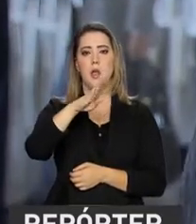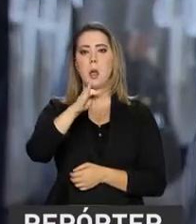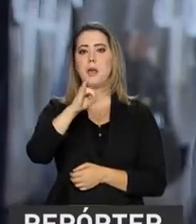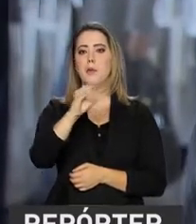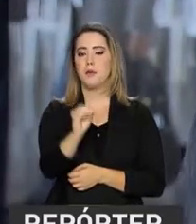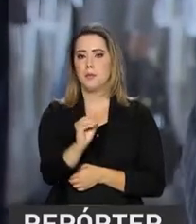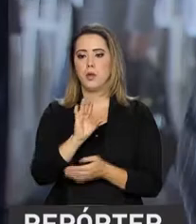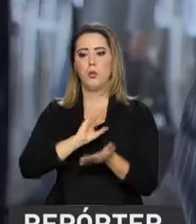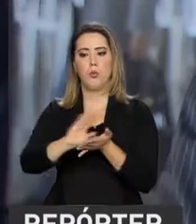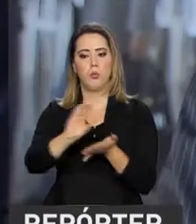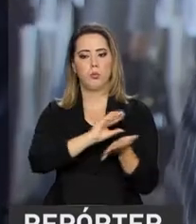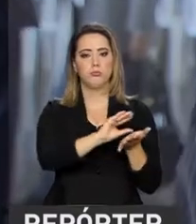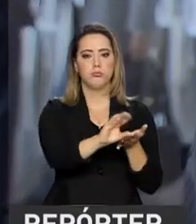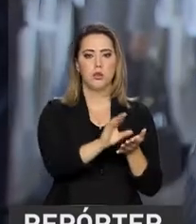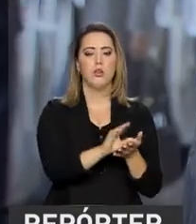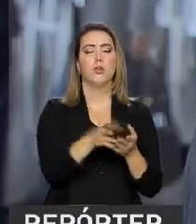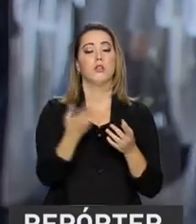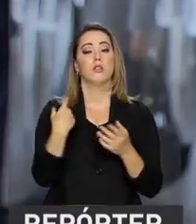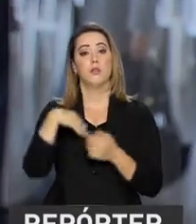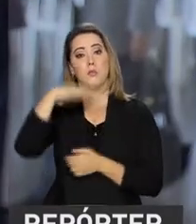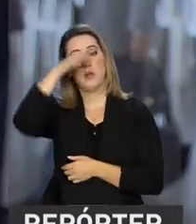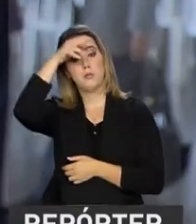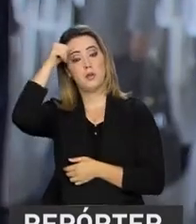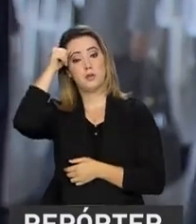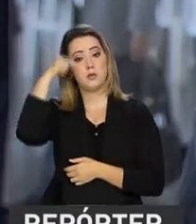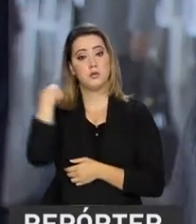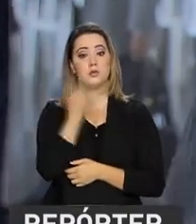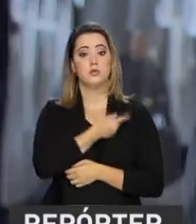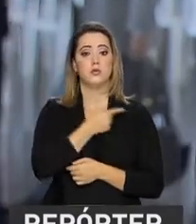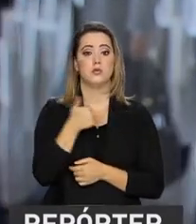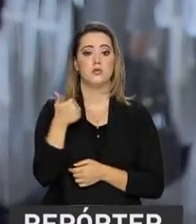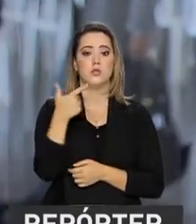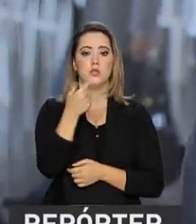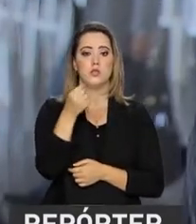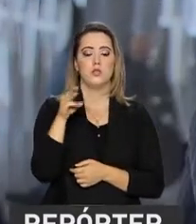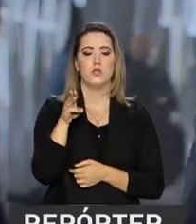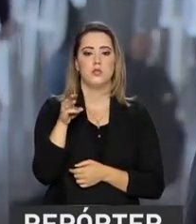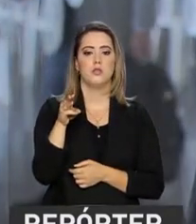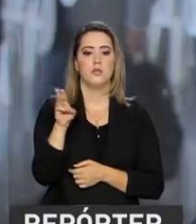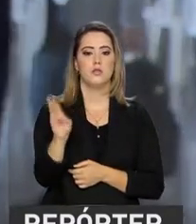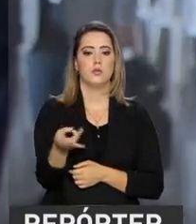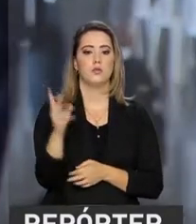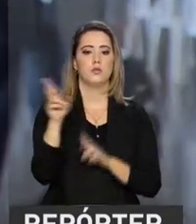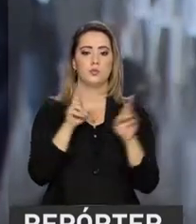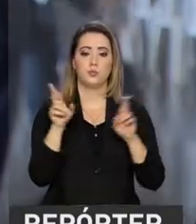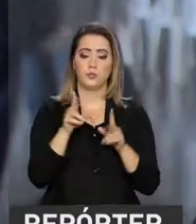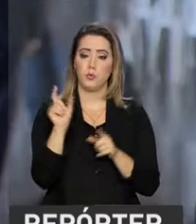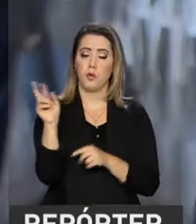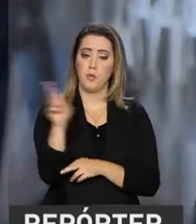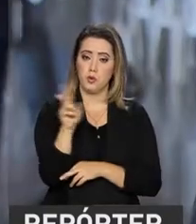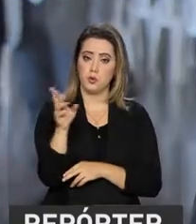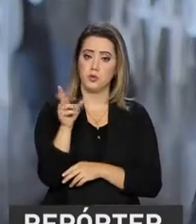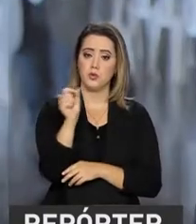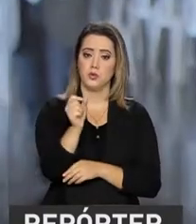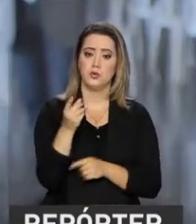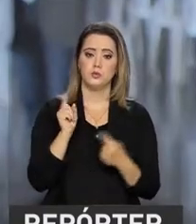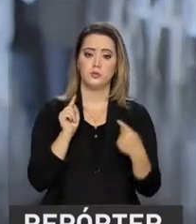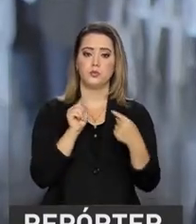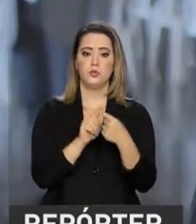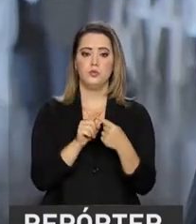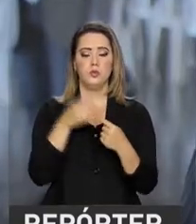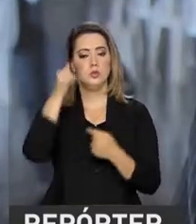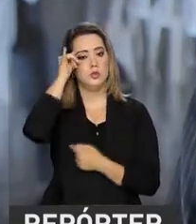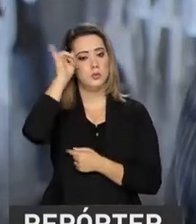dinheiro do fundo da amazônia então de 70 milhões passou para 120 milhões o a-ha a o foco no